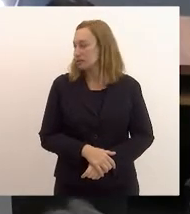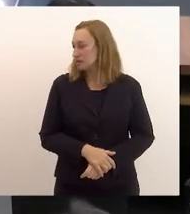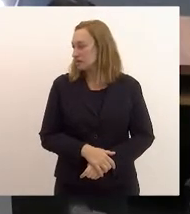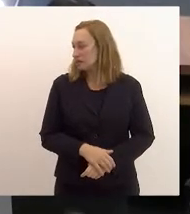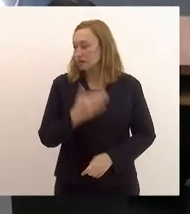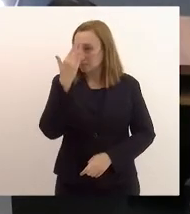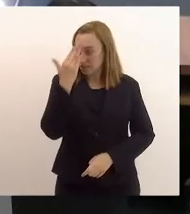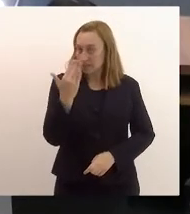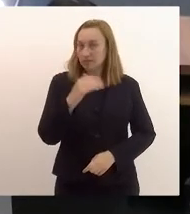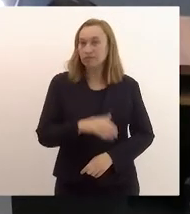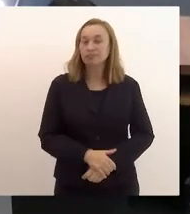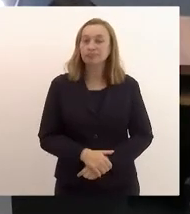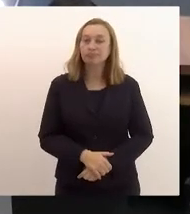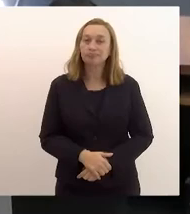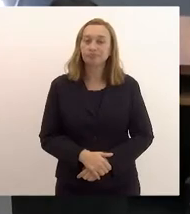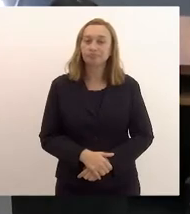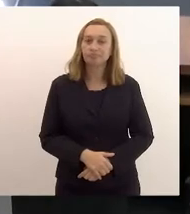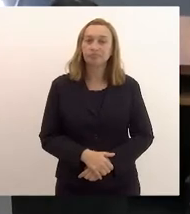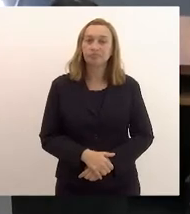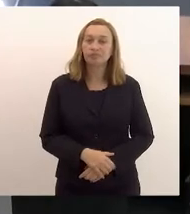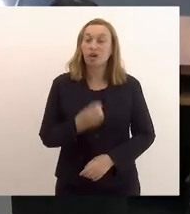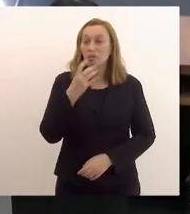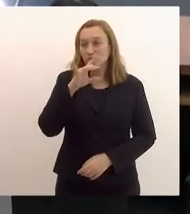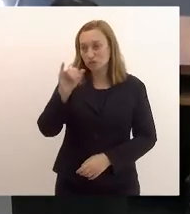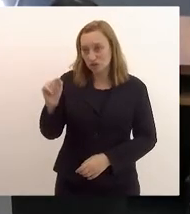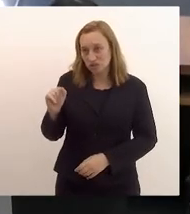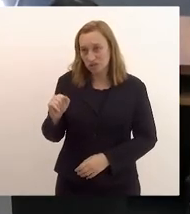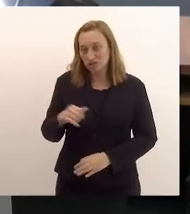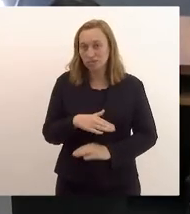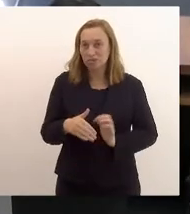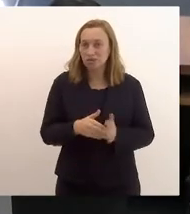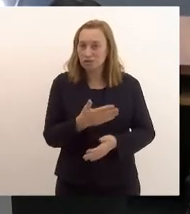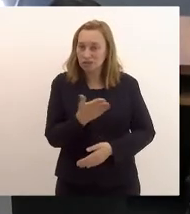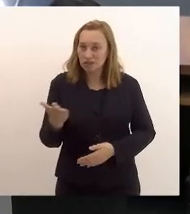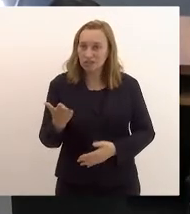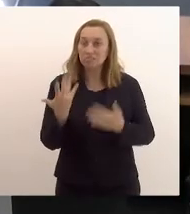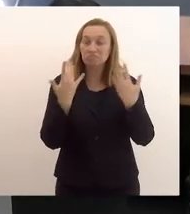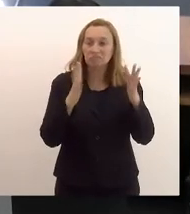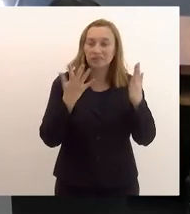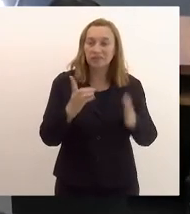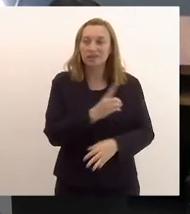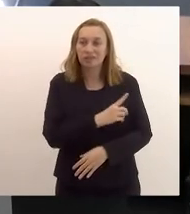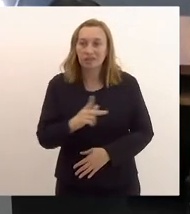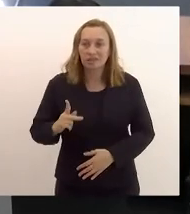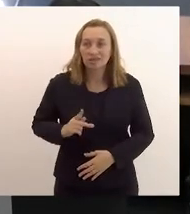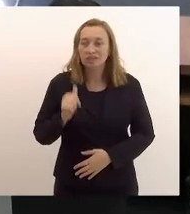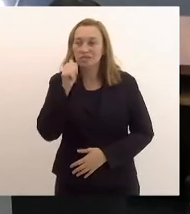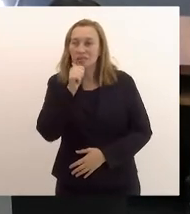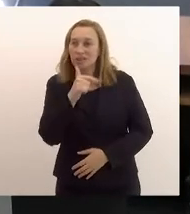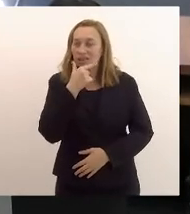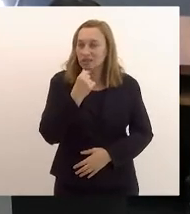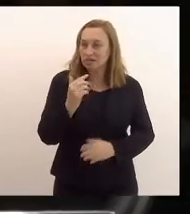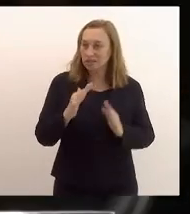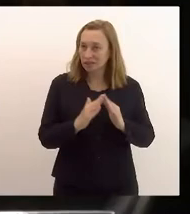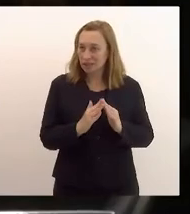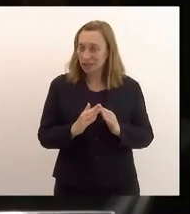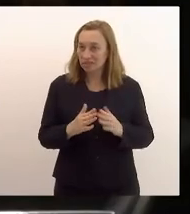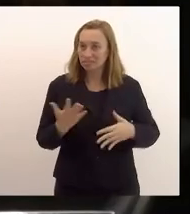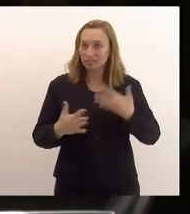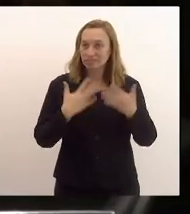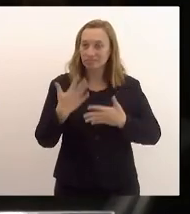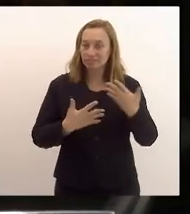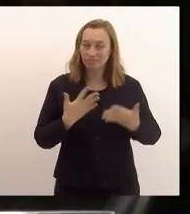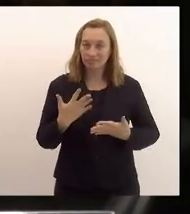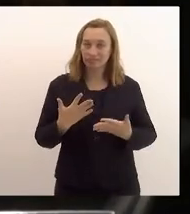e obrigado satisfaz muito bom dia quero saudades defensora dos defensores públicos nessa casa é uma